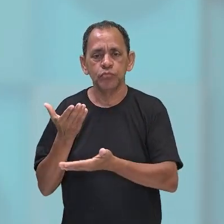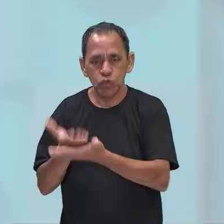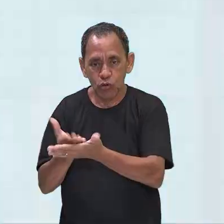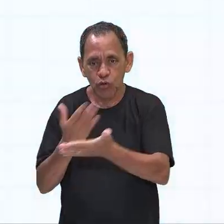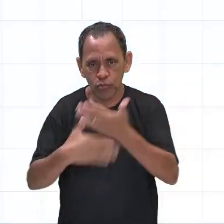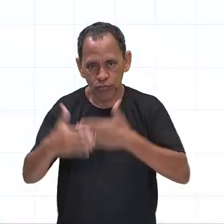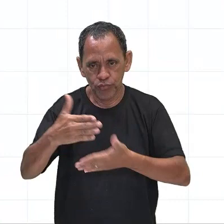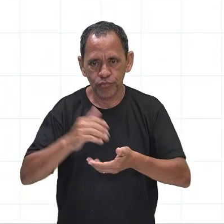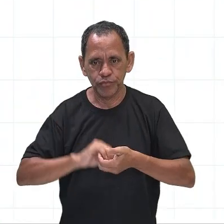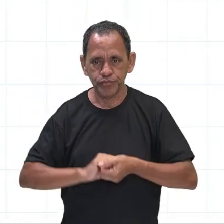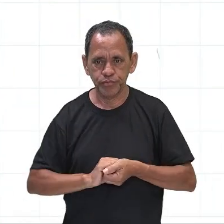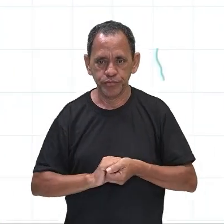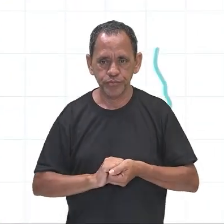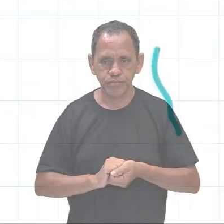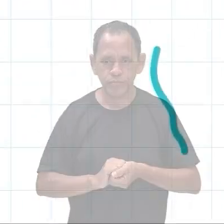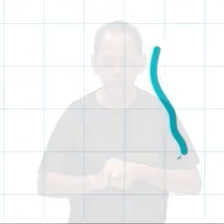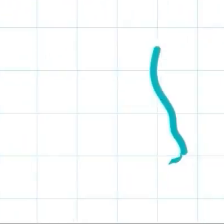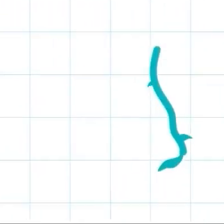aula.